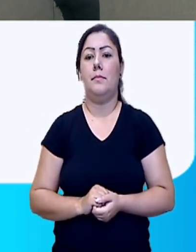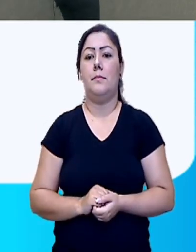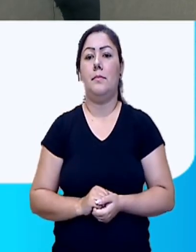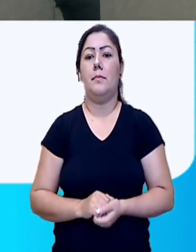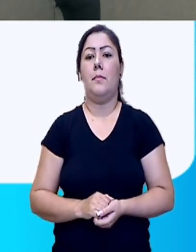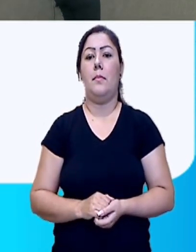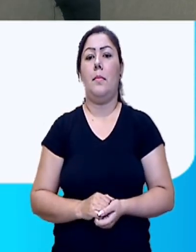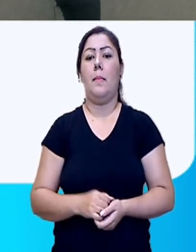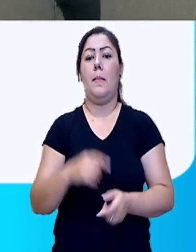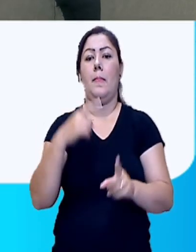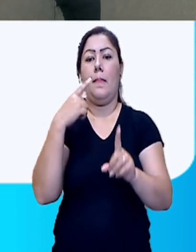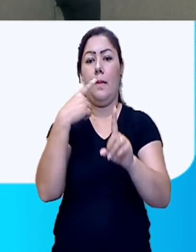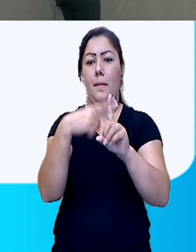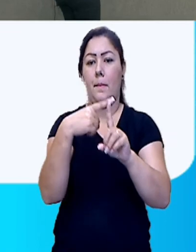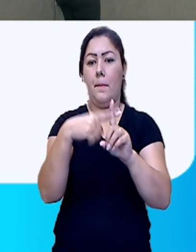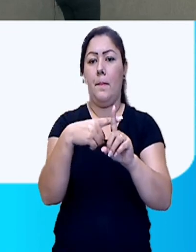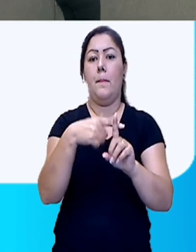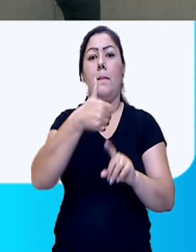mais